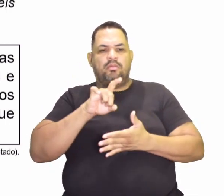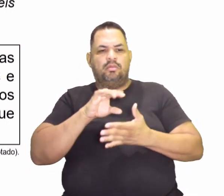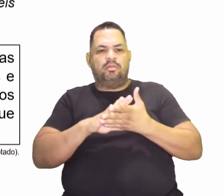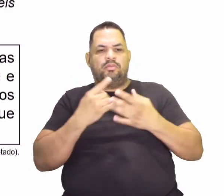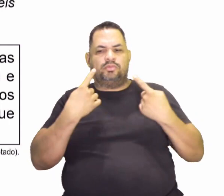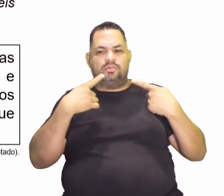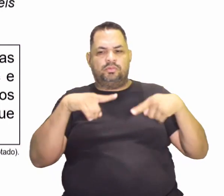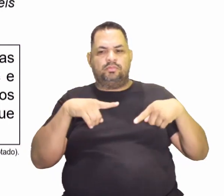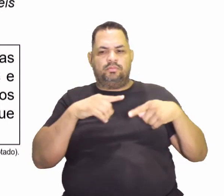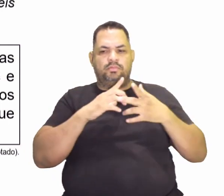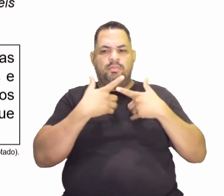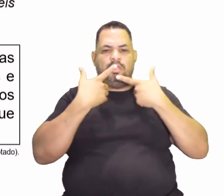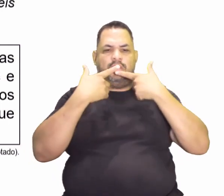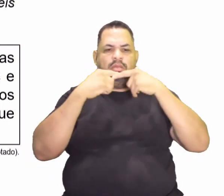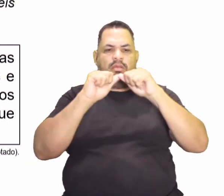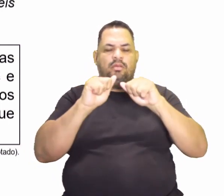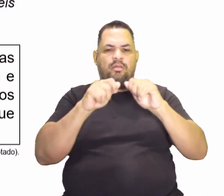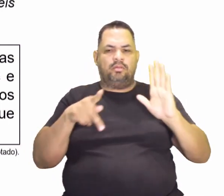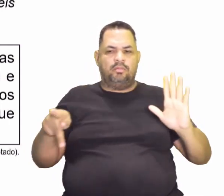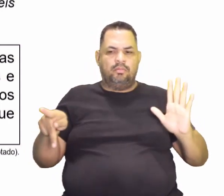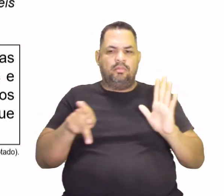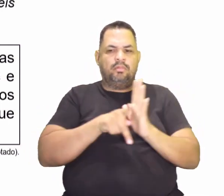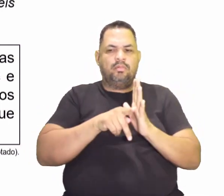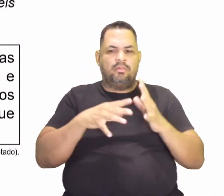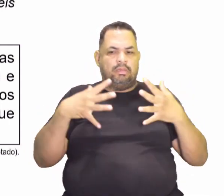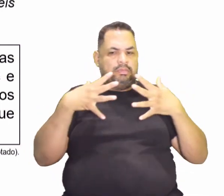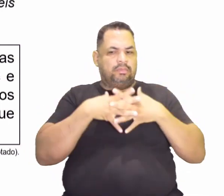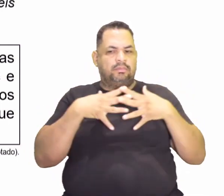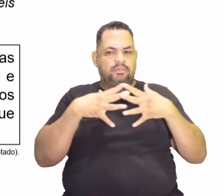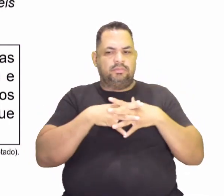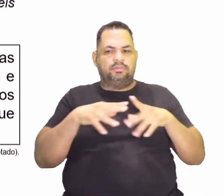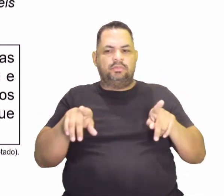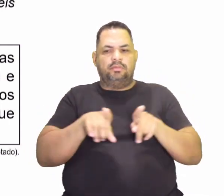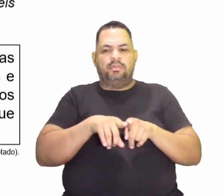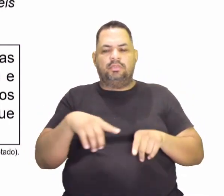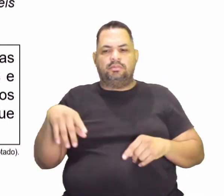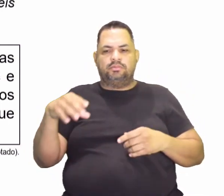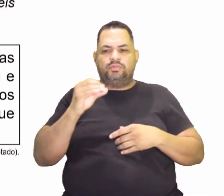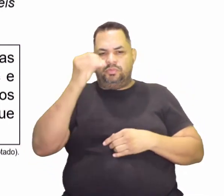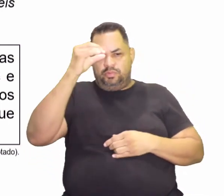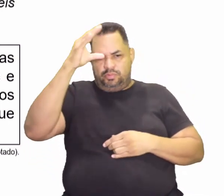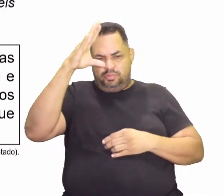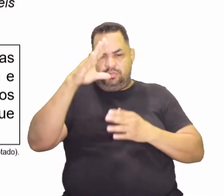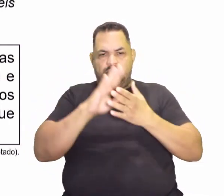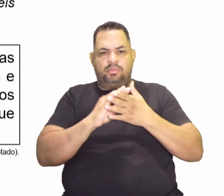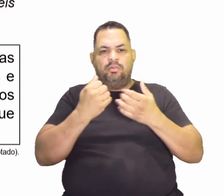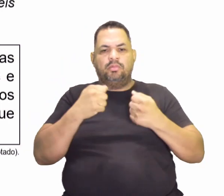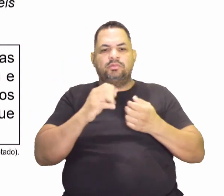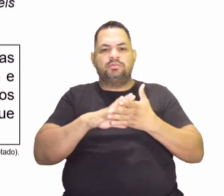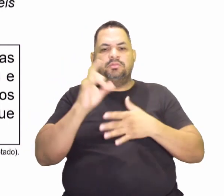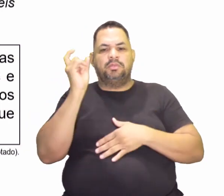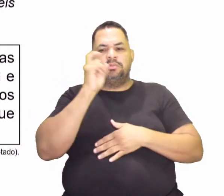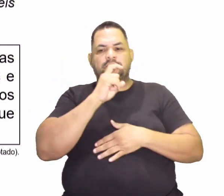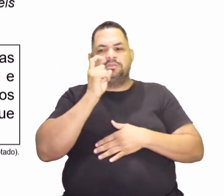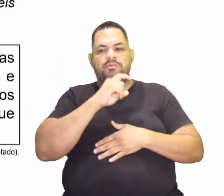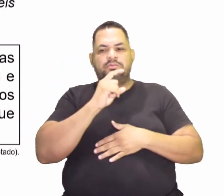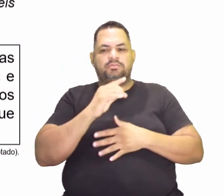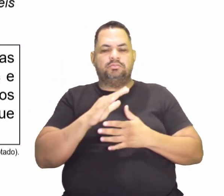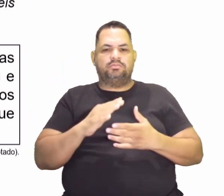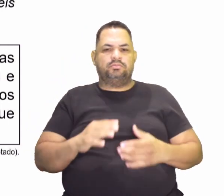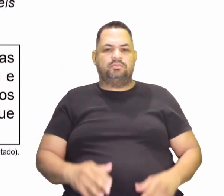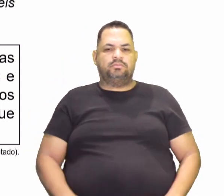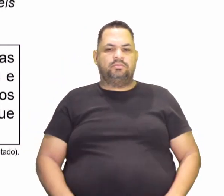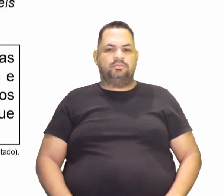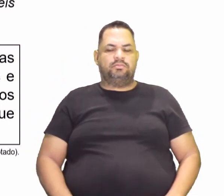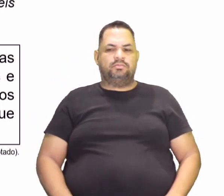controvérsias. Então a linguagem em si atrapalha também o conhecimento. Pode ser uma mentira aqui, ó.